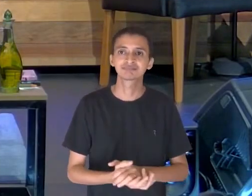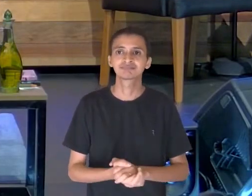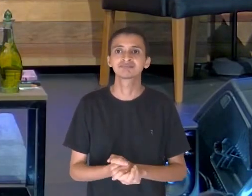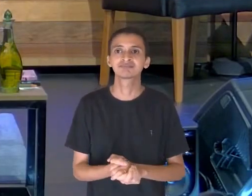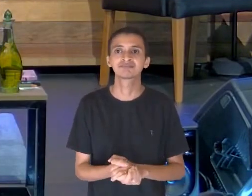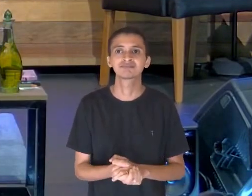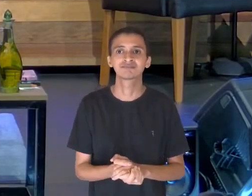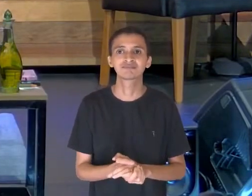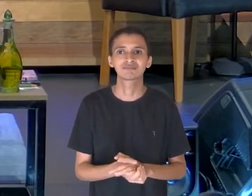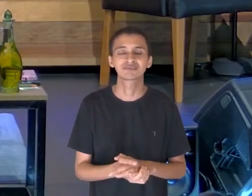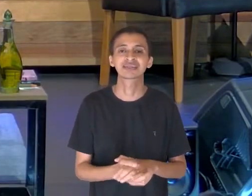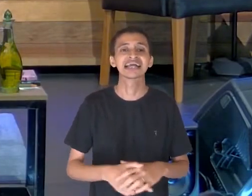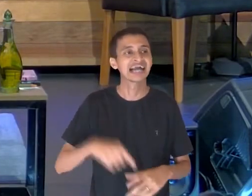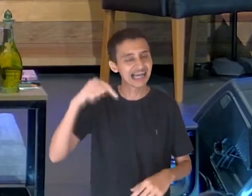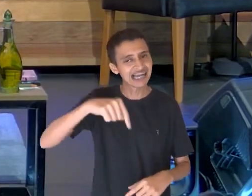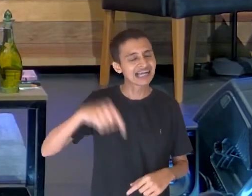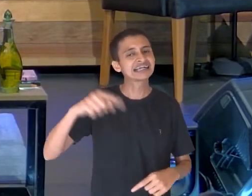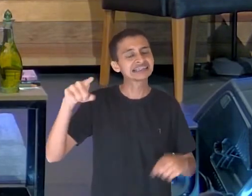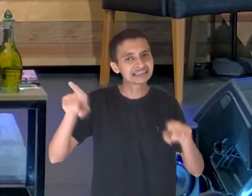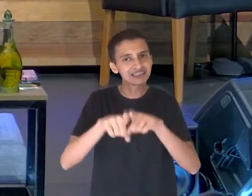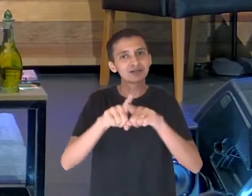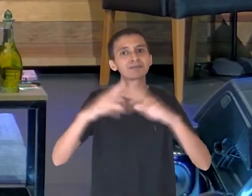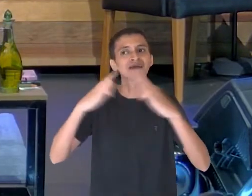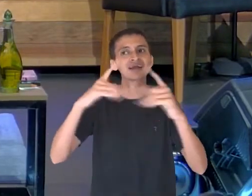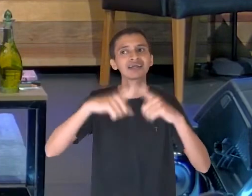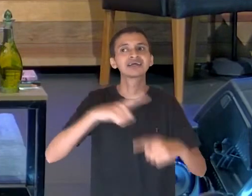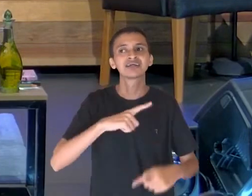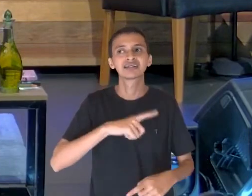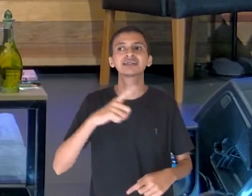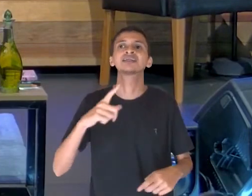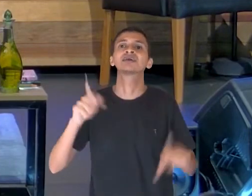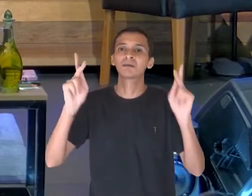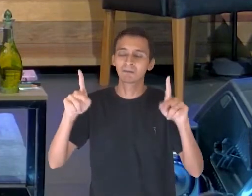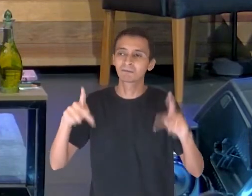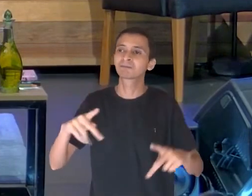Esse povo nosso aqui é um povo abusado, é um povo que crê.